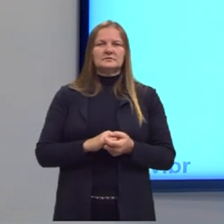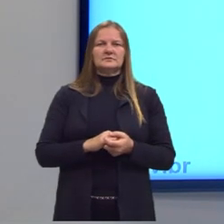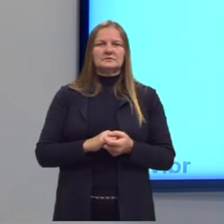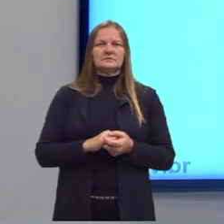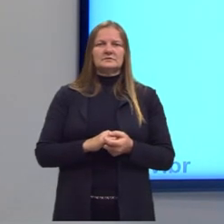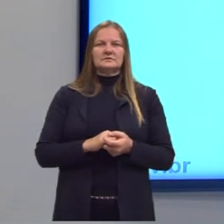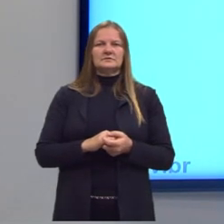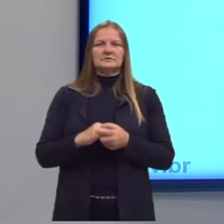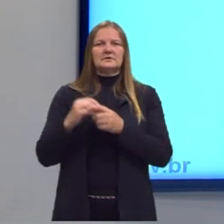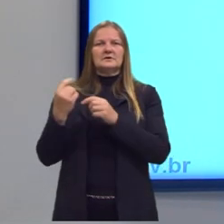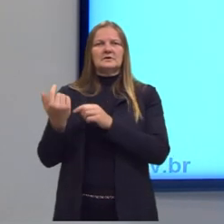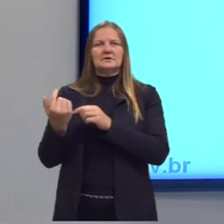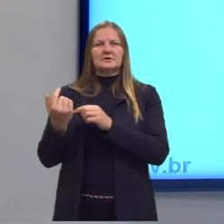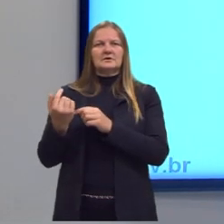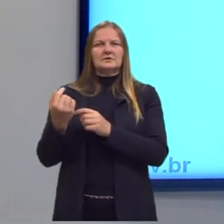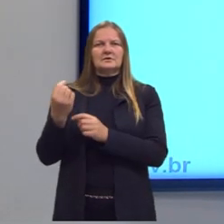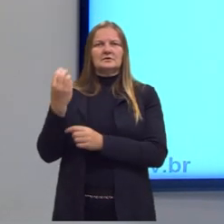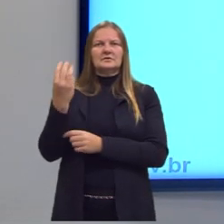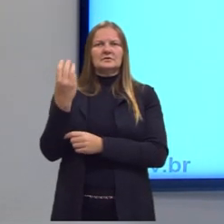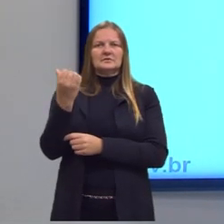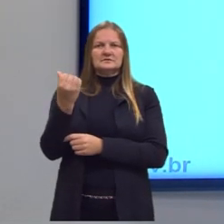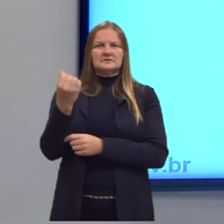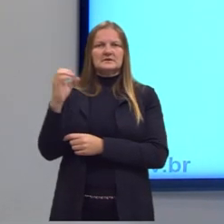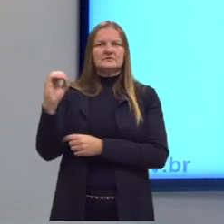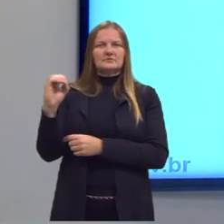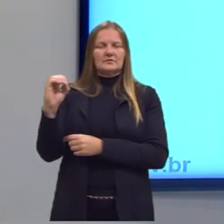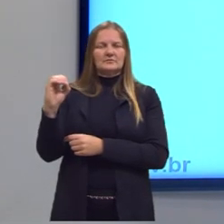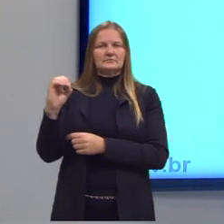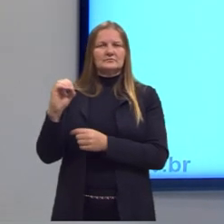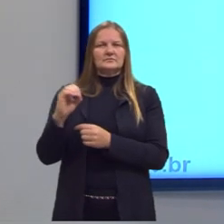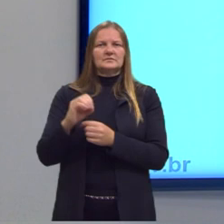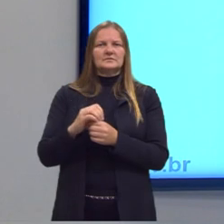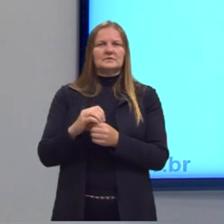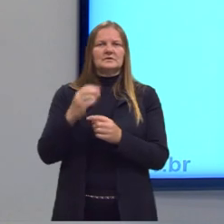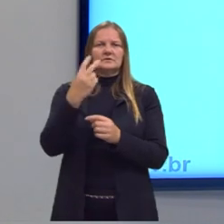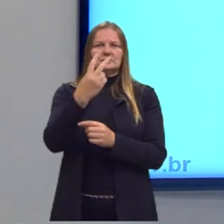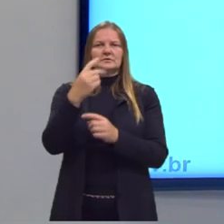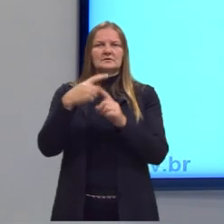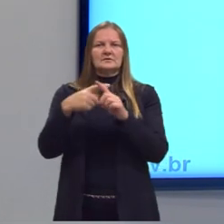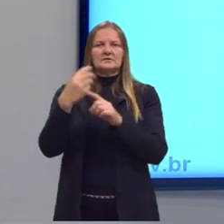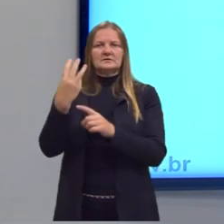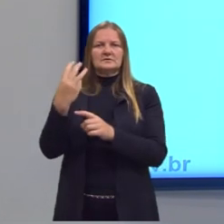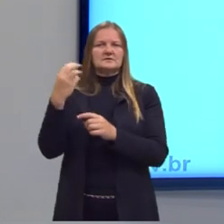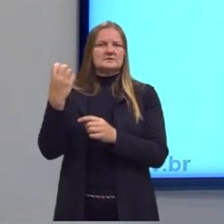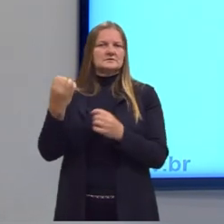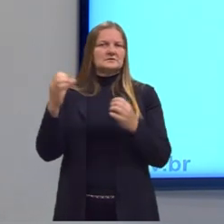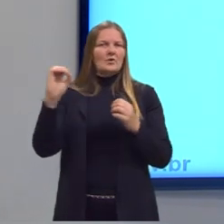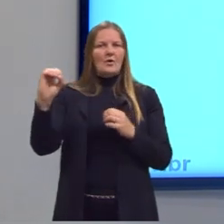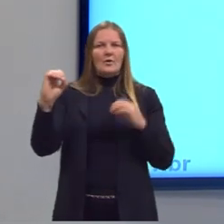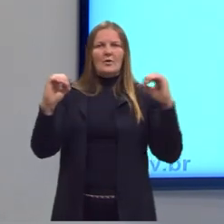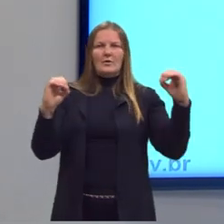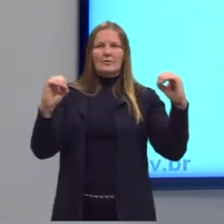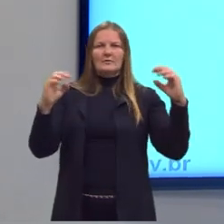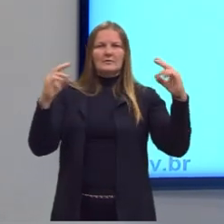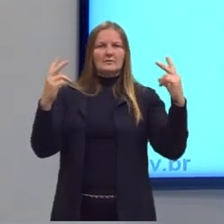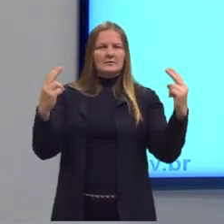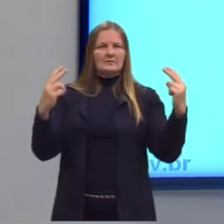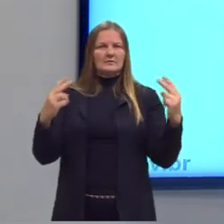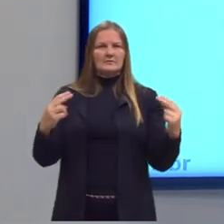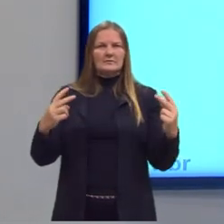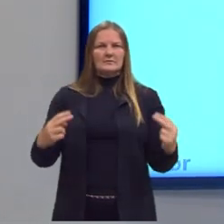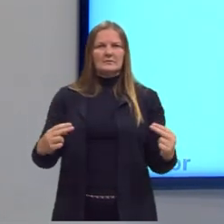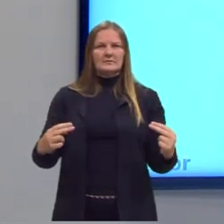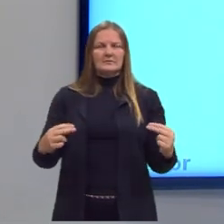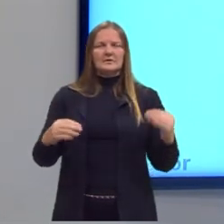substâncias e nessa que eu tenho 16 oxigênio multiplicando três vezes 2 eu vou ter seis oxigênio a equação está balanceada